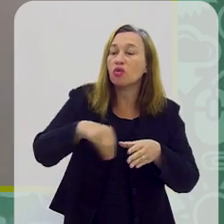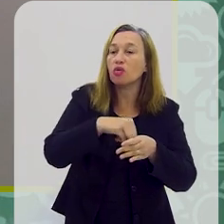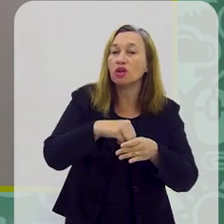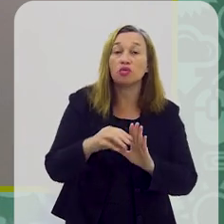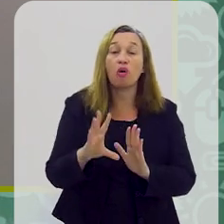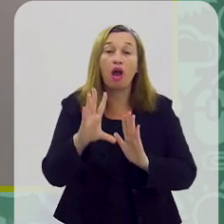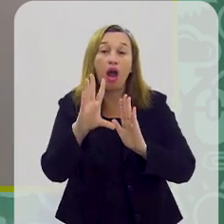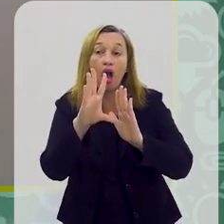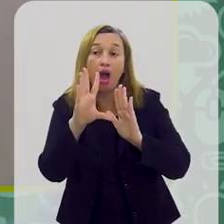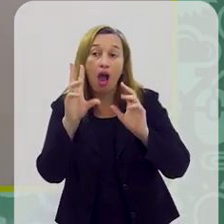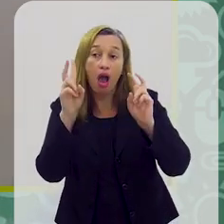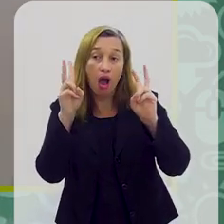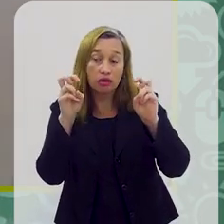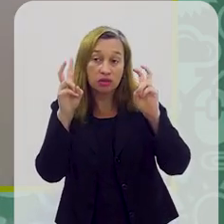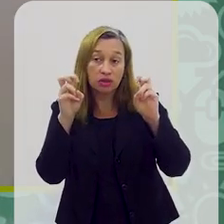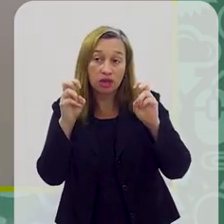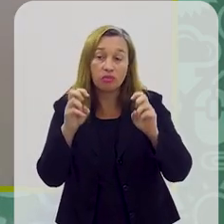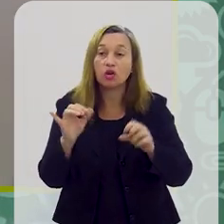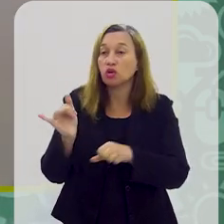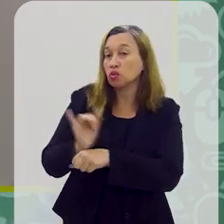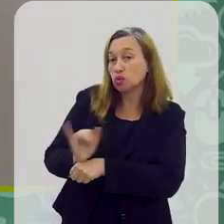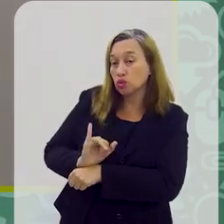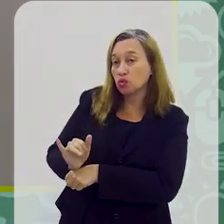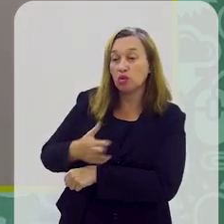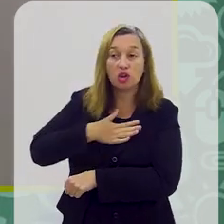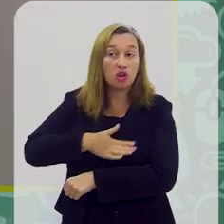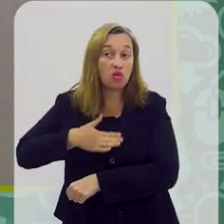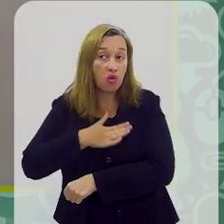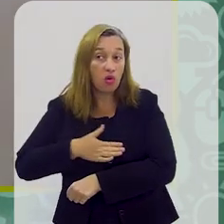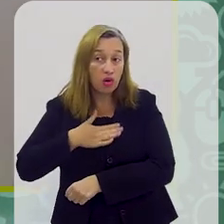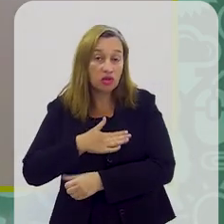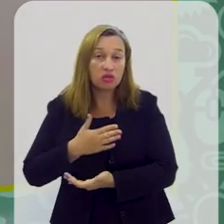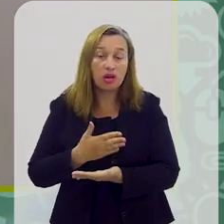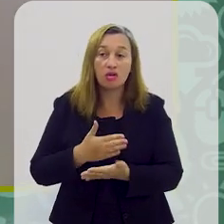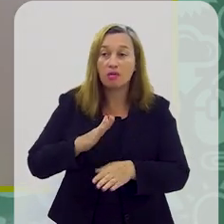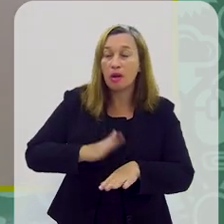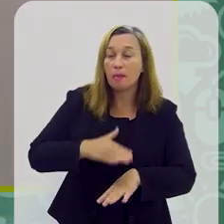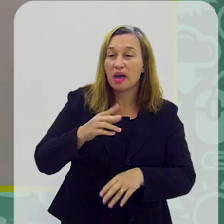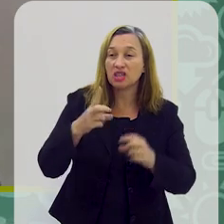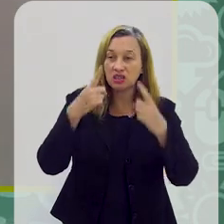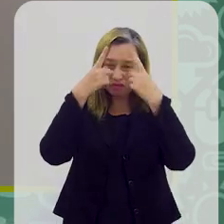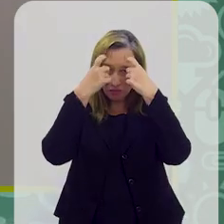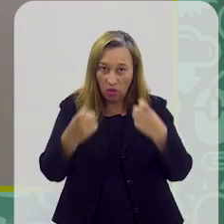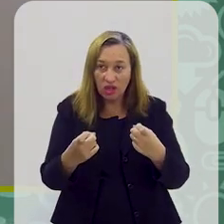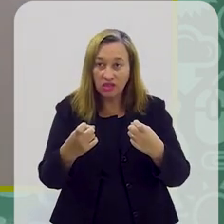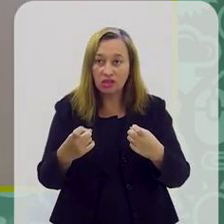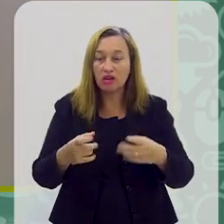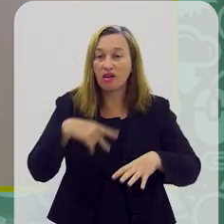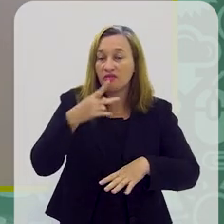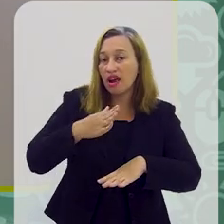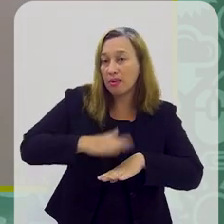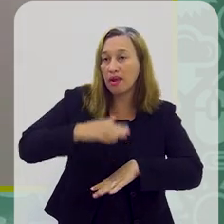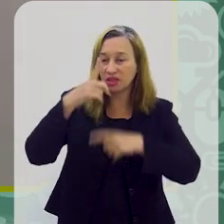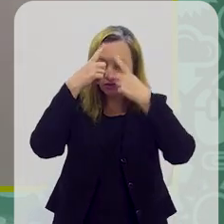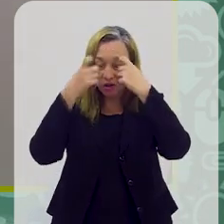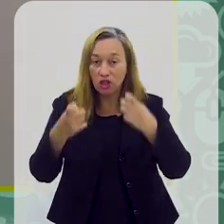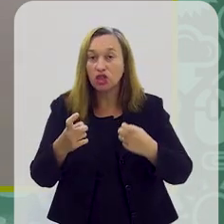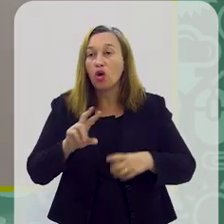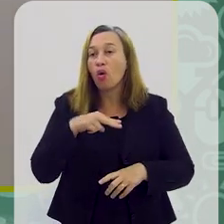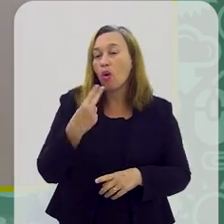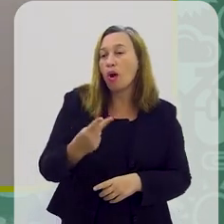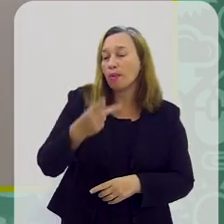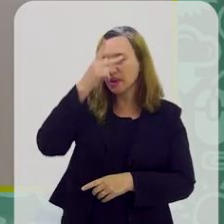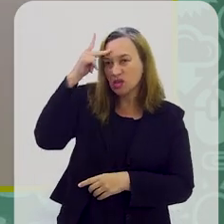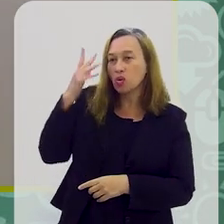ao tema, né? Às vezes por um YouTuber que eles gostam, que começa a ser mais violento, começa a ter um discurso mais violento,